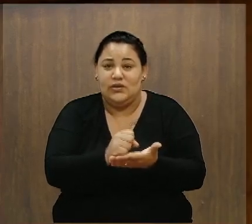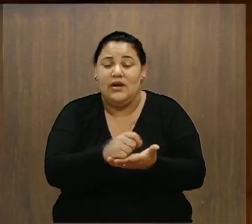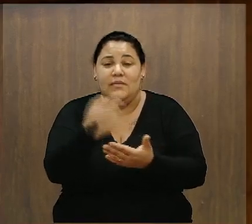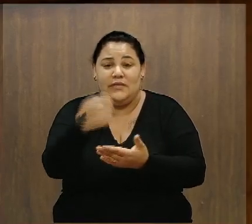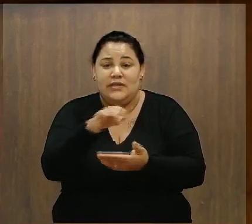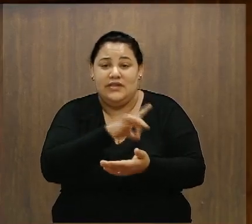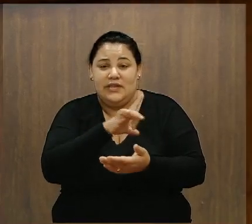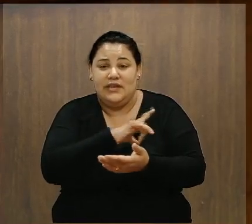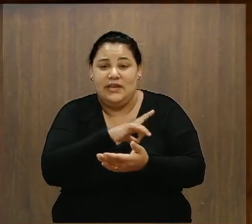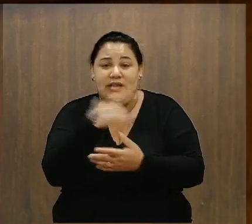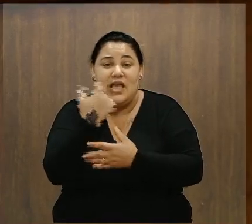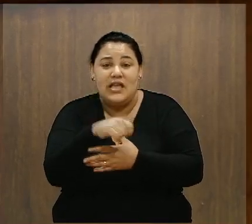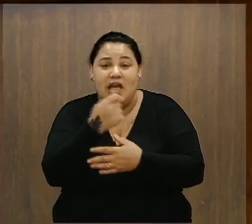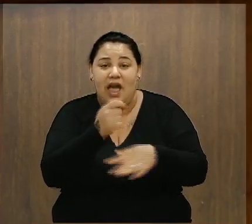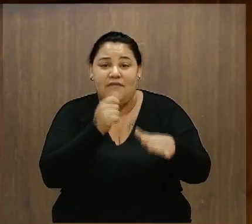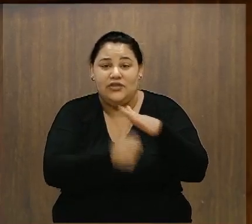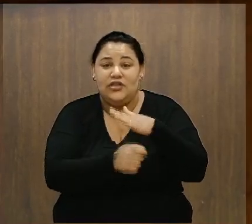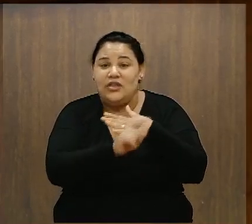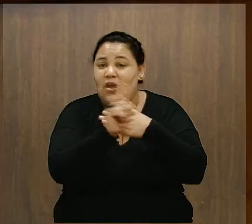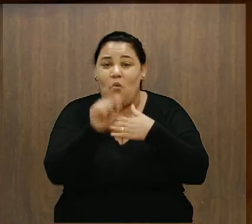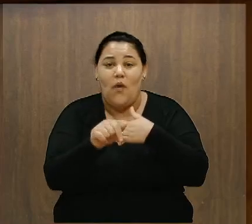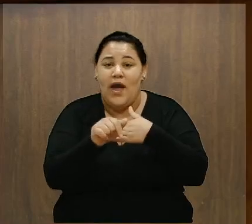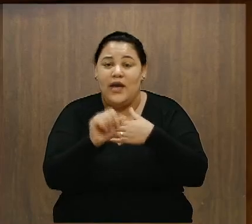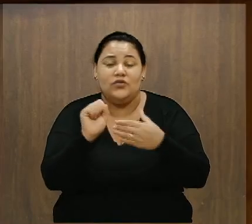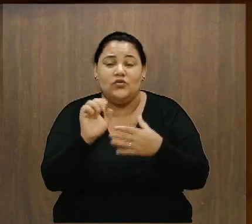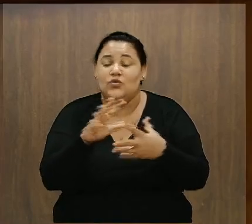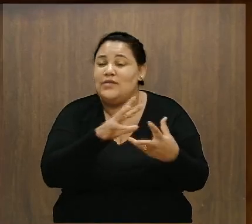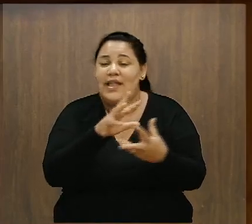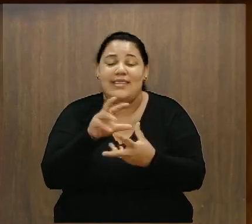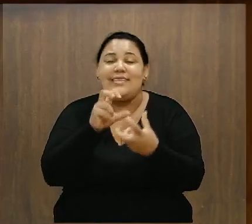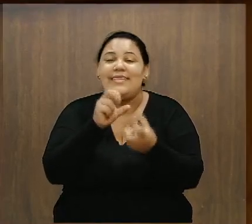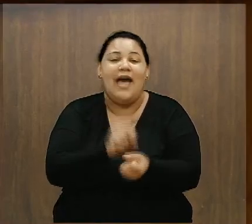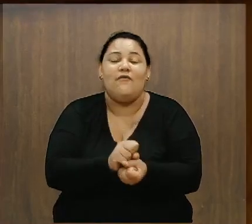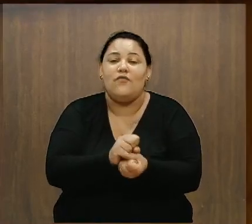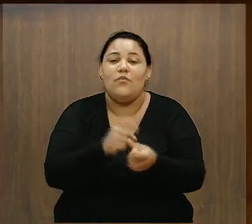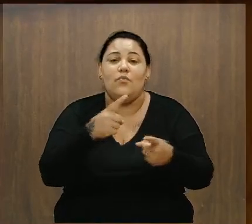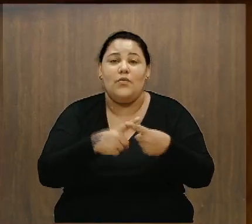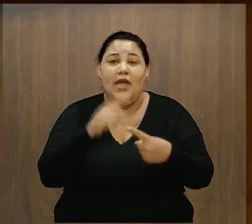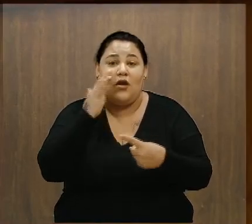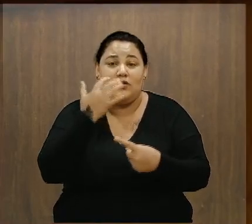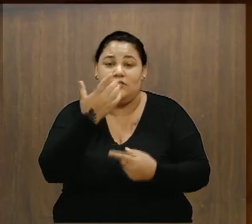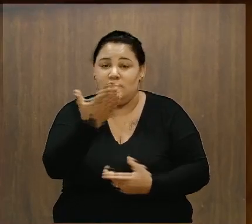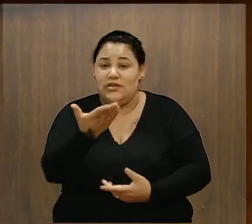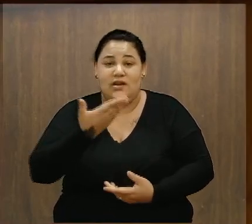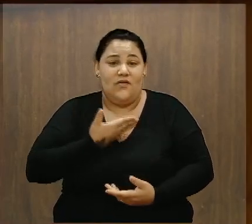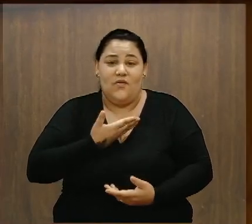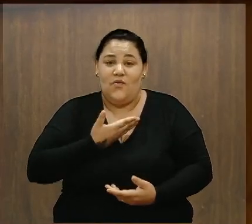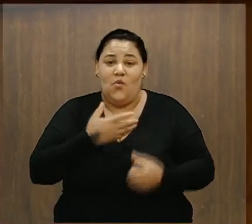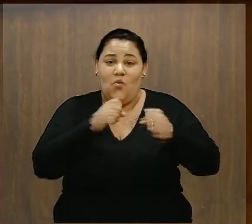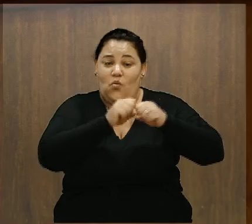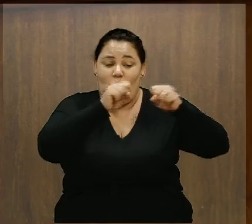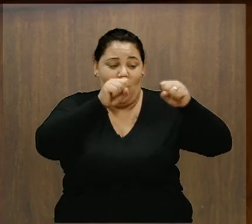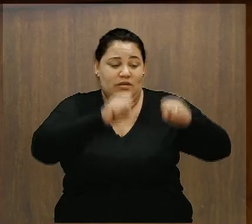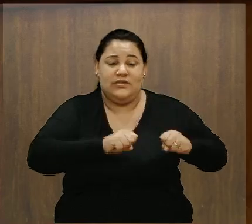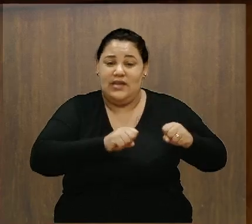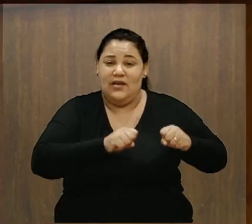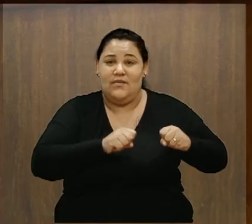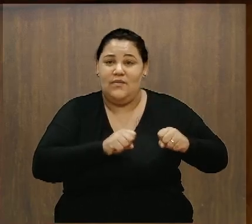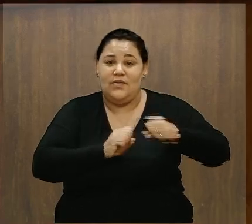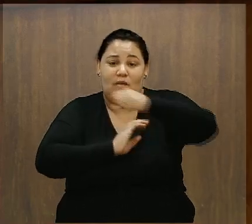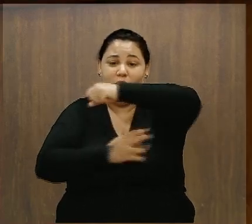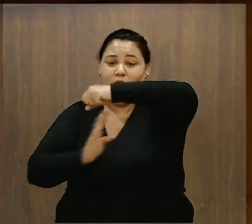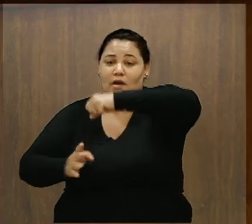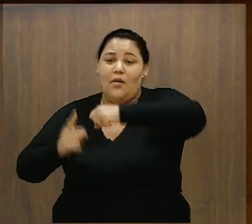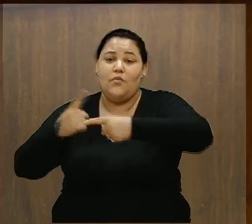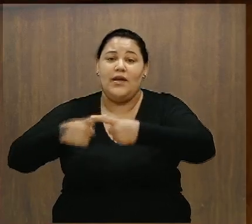necessidade de investimento, não é sustentável. Porque o que acontece, eu e você sabem, o free flow está colocado ali não porque praça de pedágio custa caro,